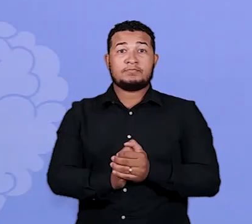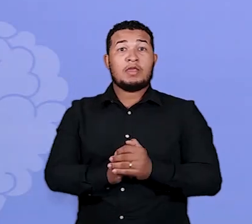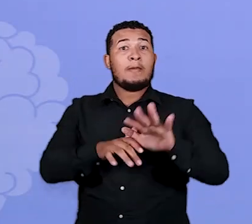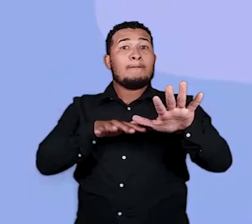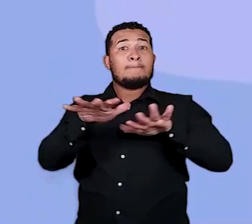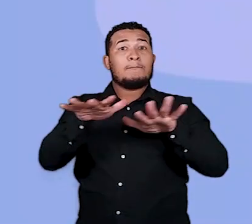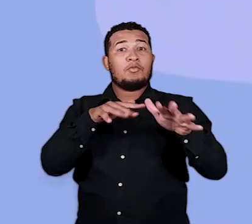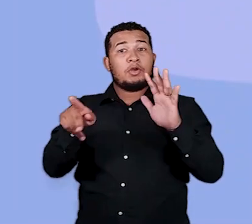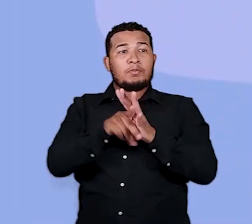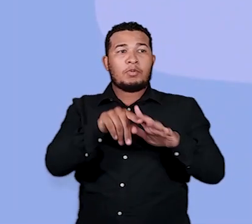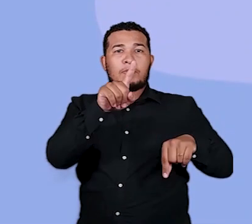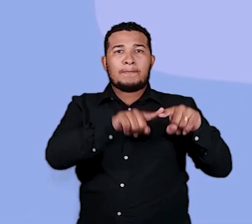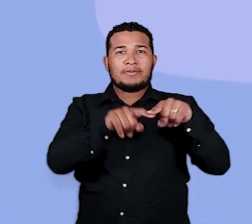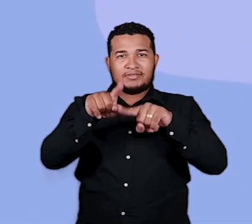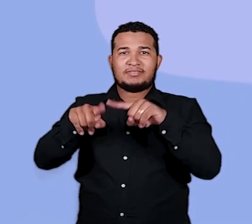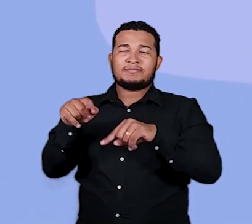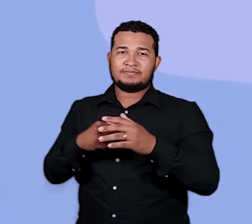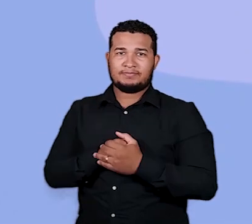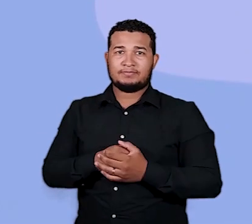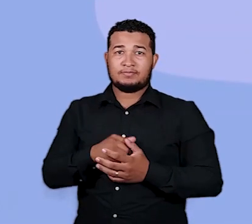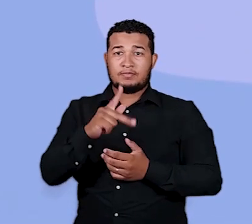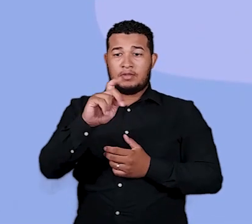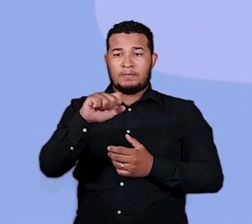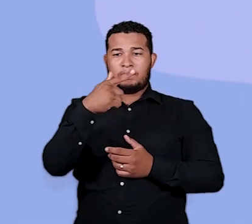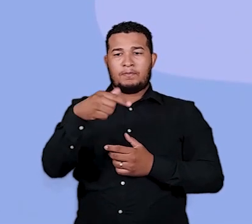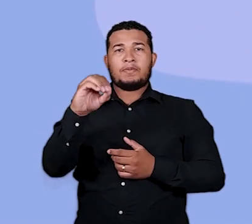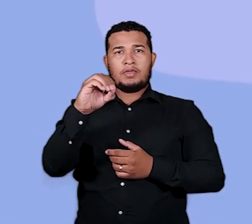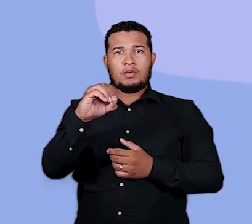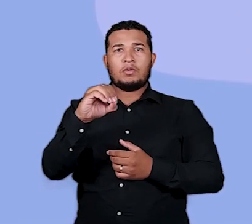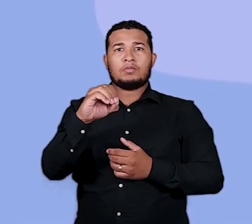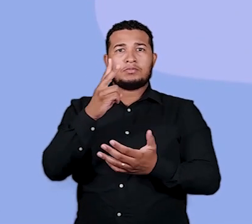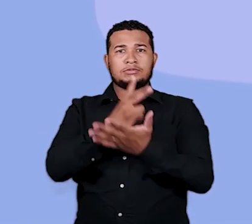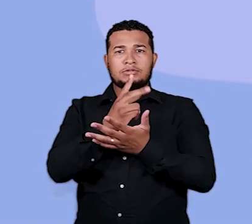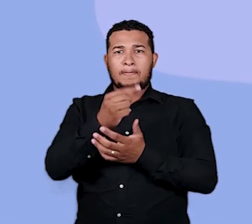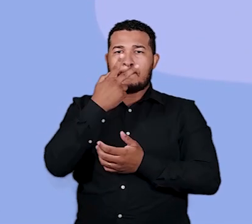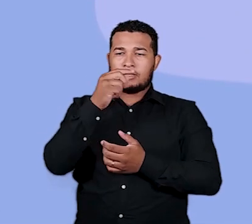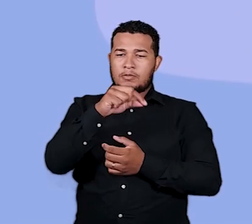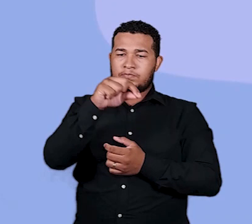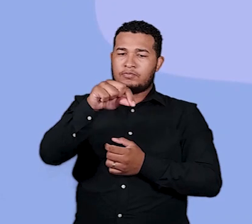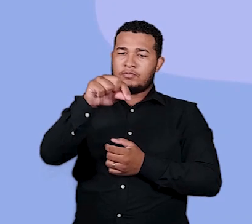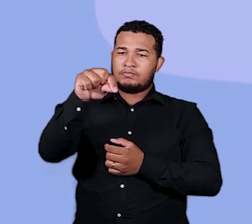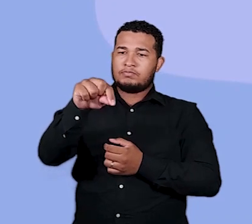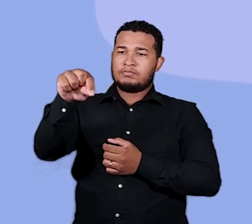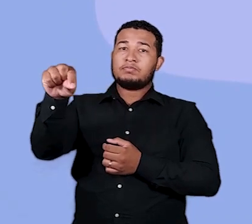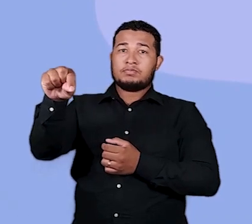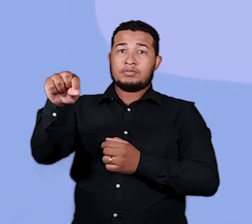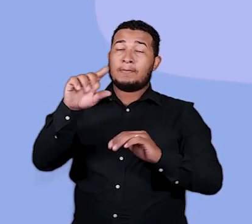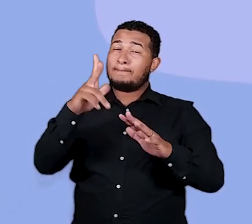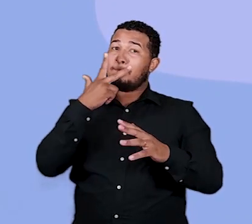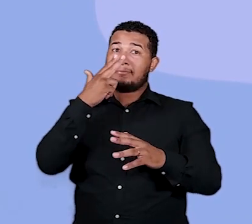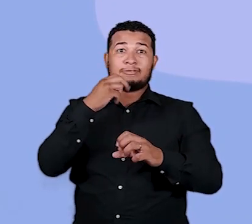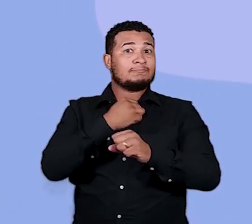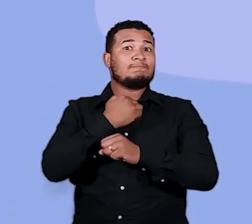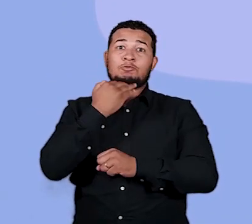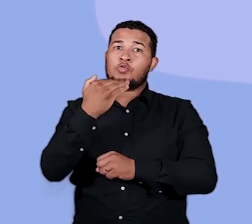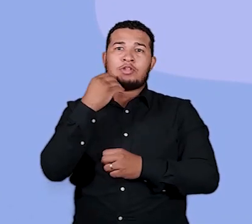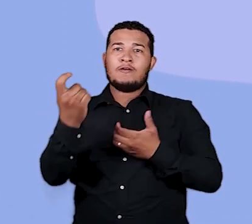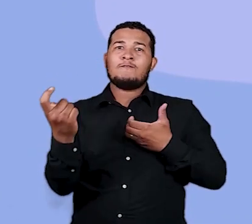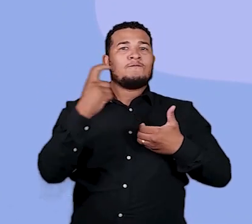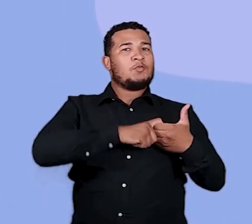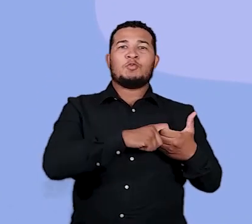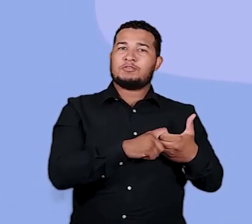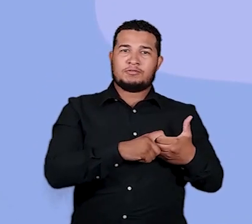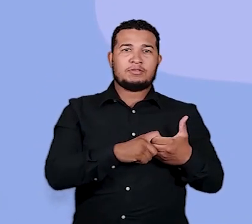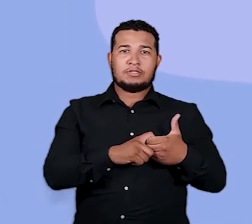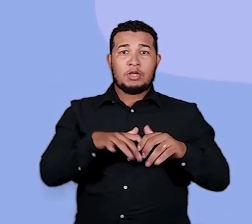próximo slide. Movimento das peças de xadrez. O peão move-se verticalmente na coluna que encontra-se, sendo incapaz